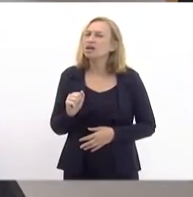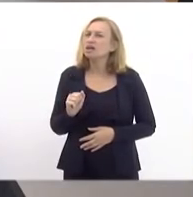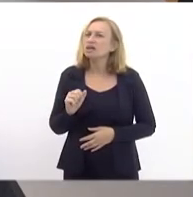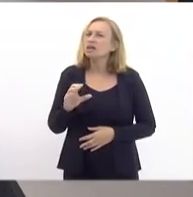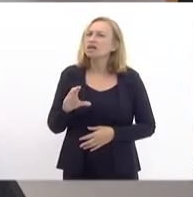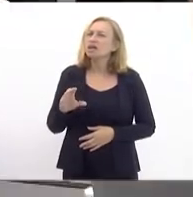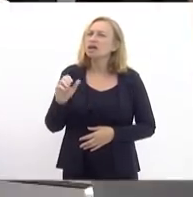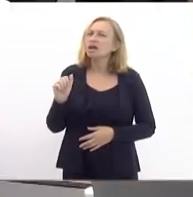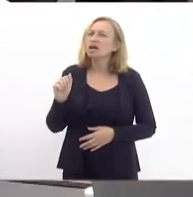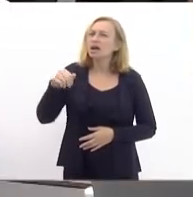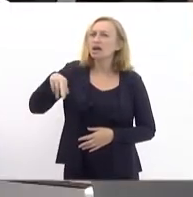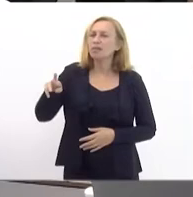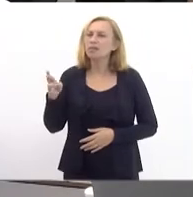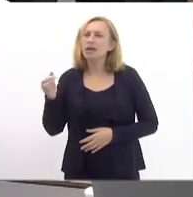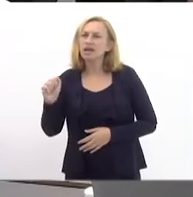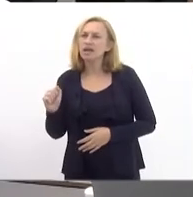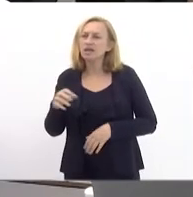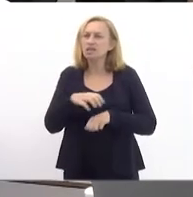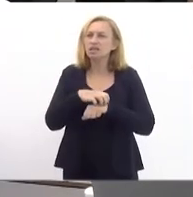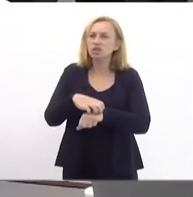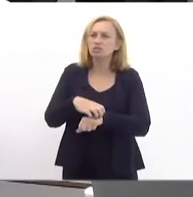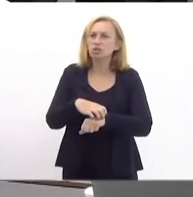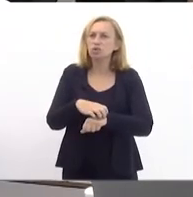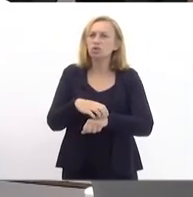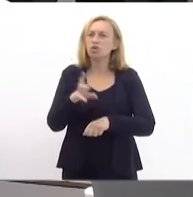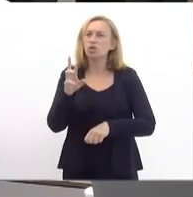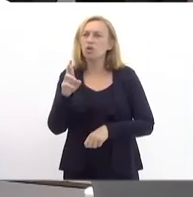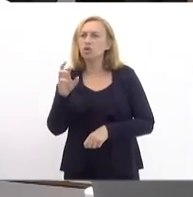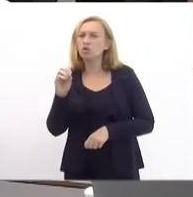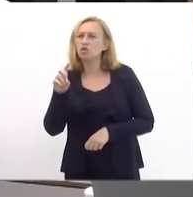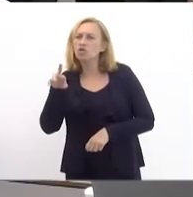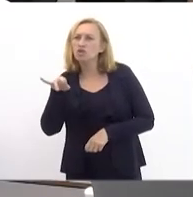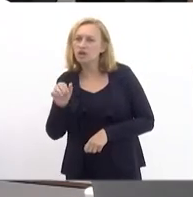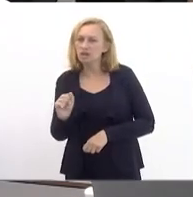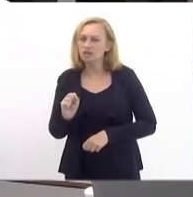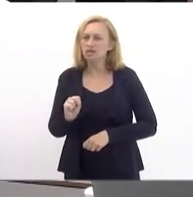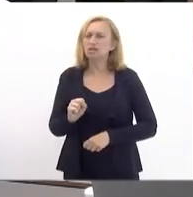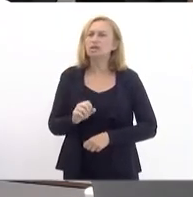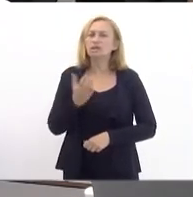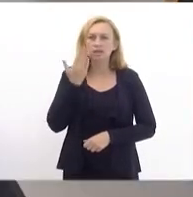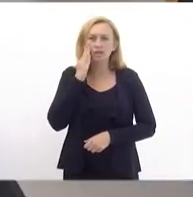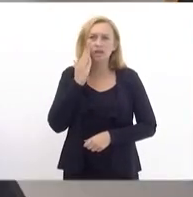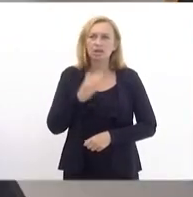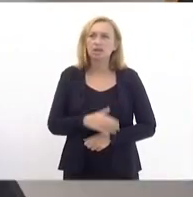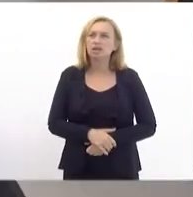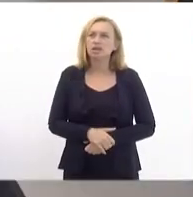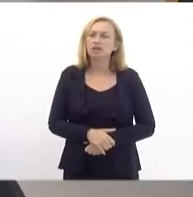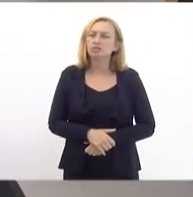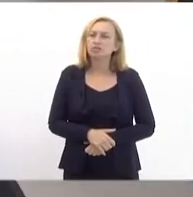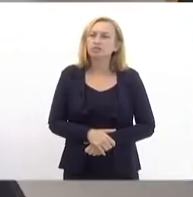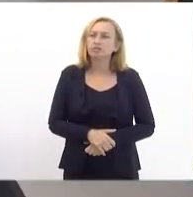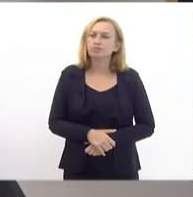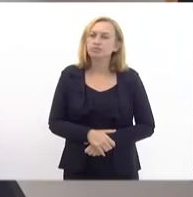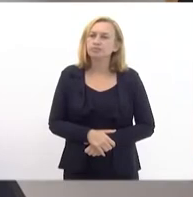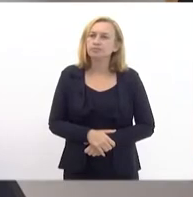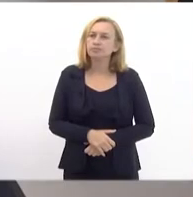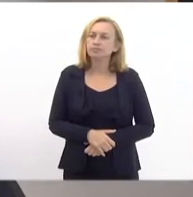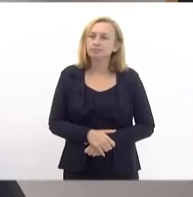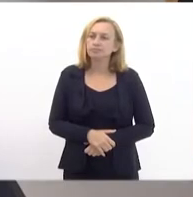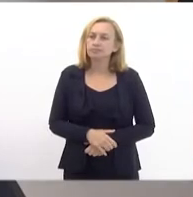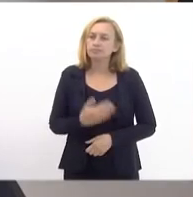Câmara de Transporte e Rodovias. Câmara de Transporte e Rodovia. Entendi. Bom, eu também